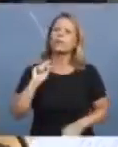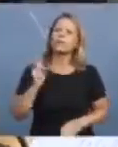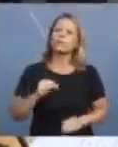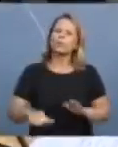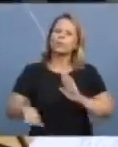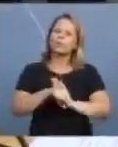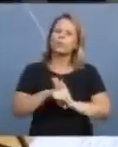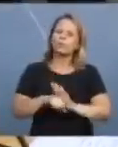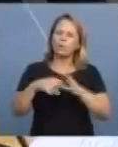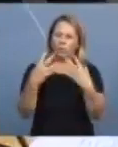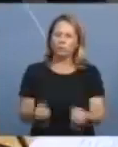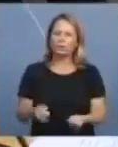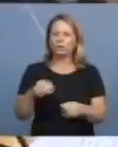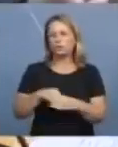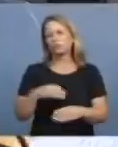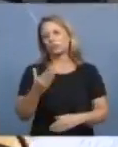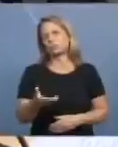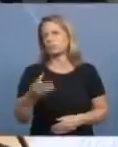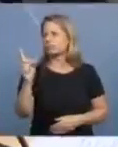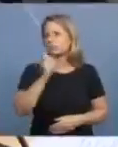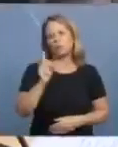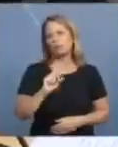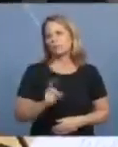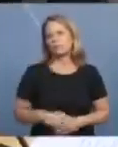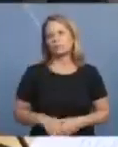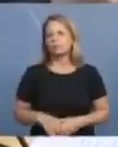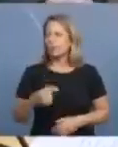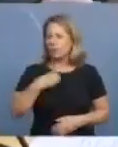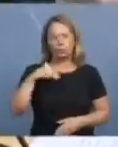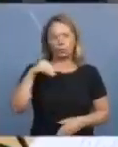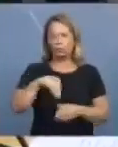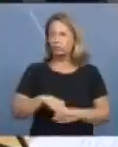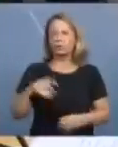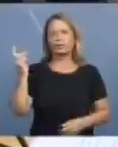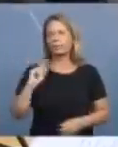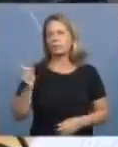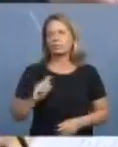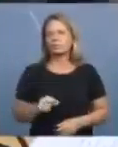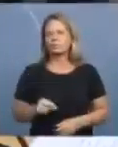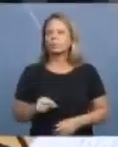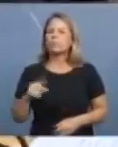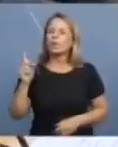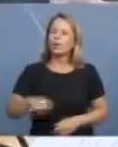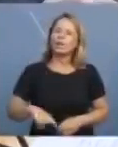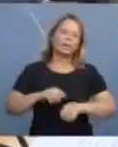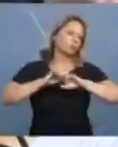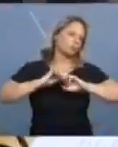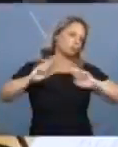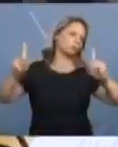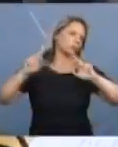votando uma imoralidade não vou votar a um grande uma